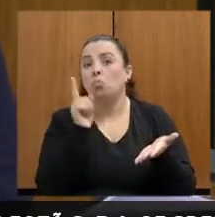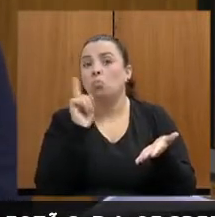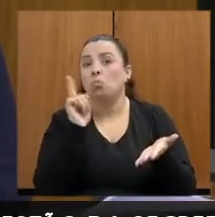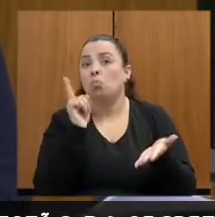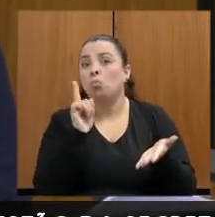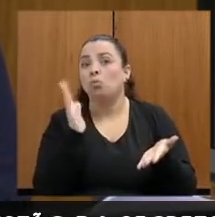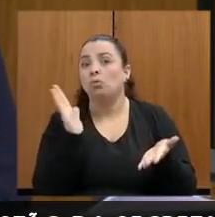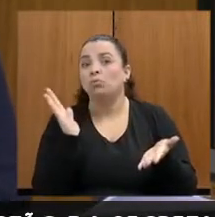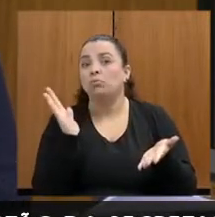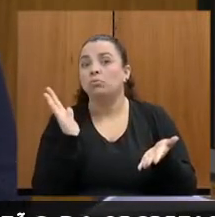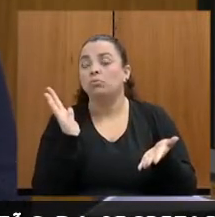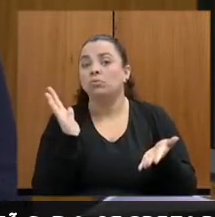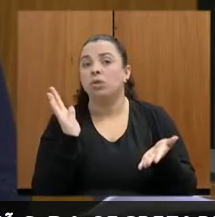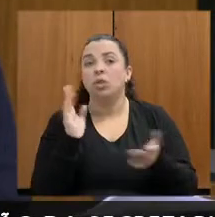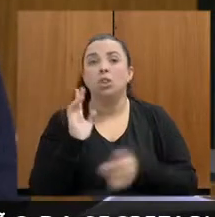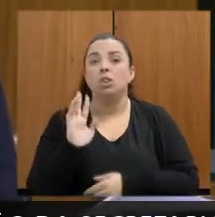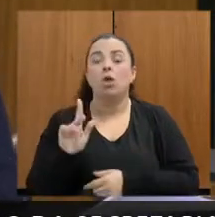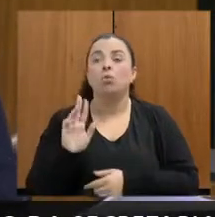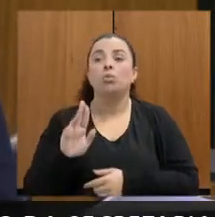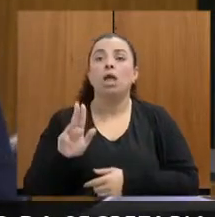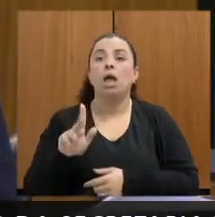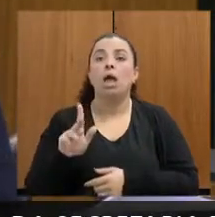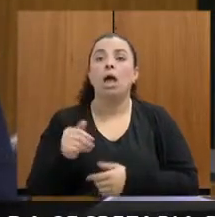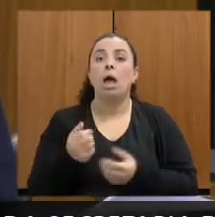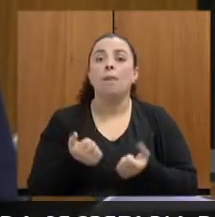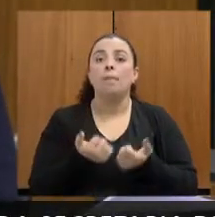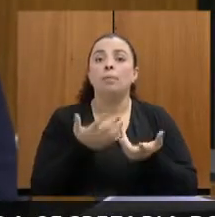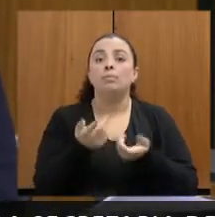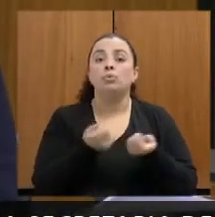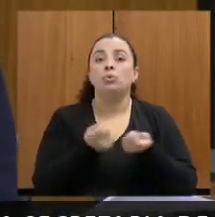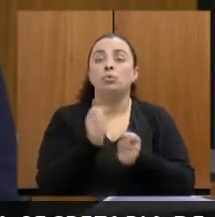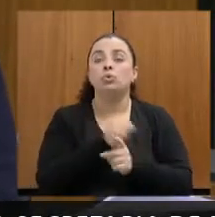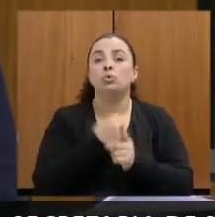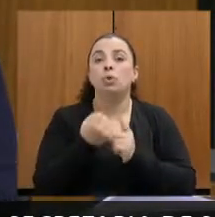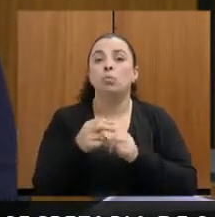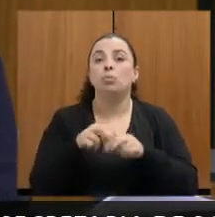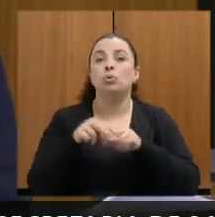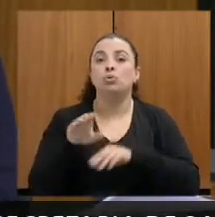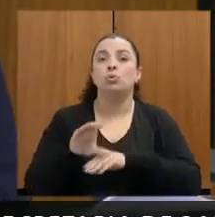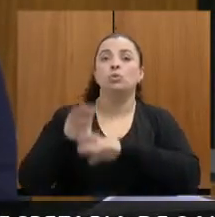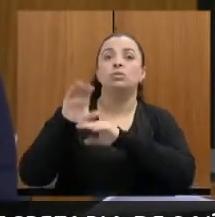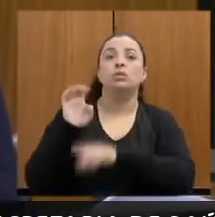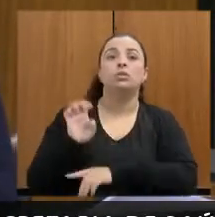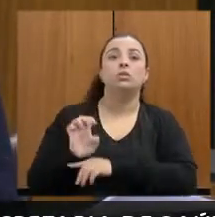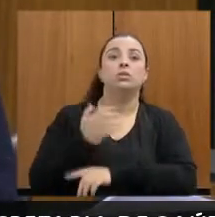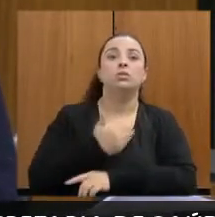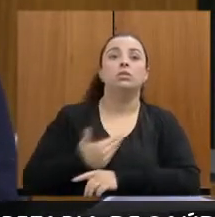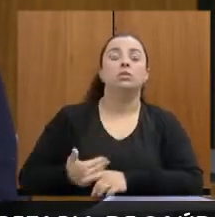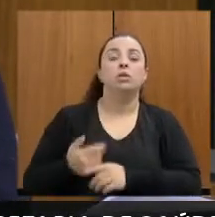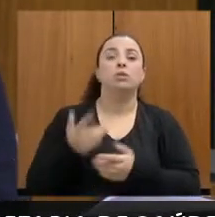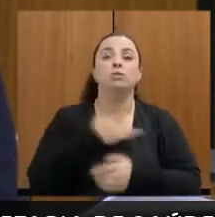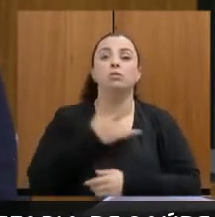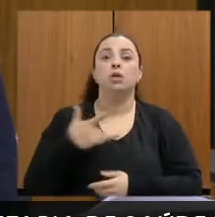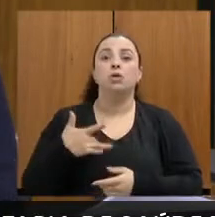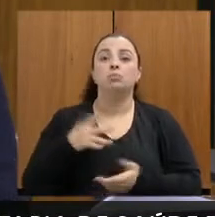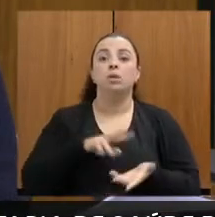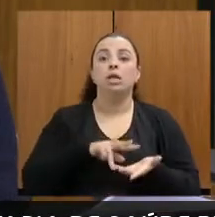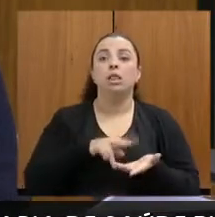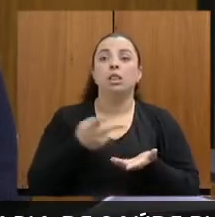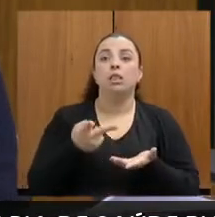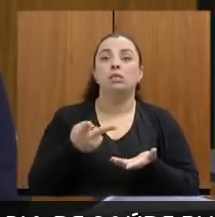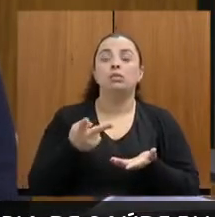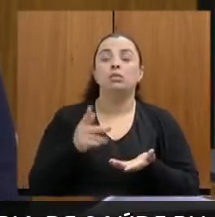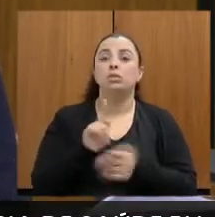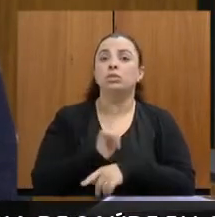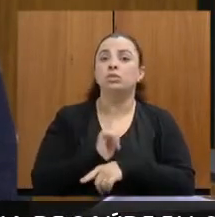há a permissão do controle social através do Conselho Estadual de Saúde para transferência da gestão